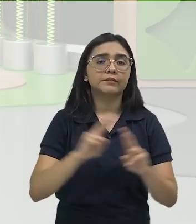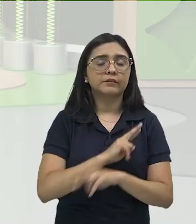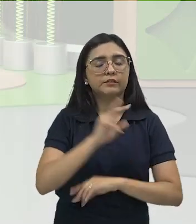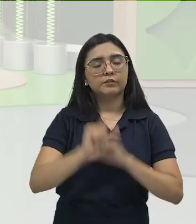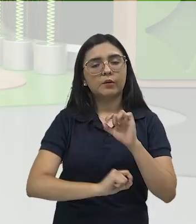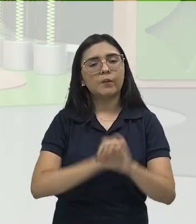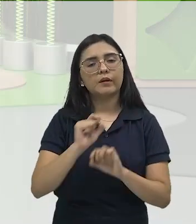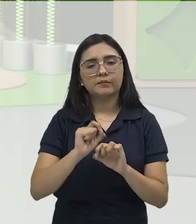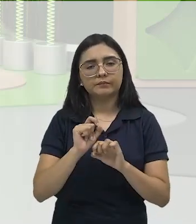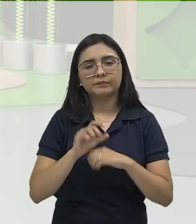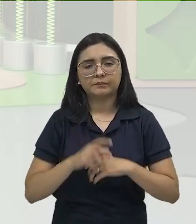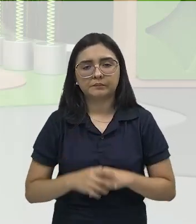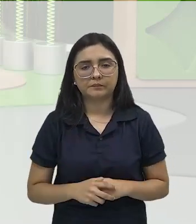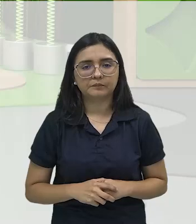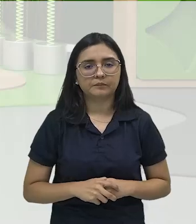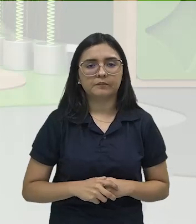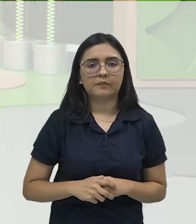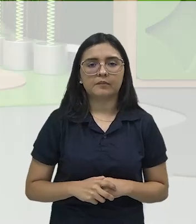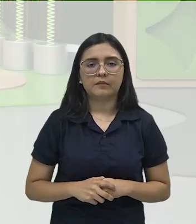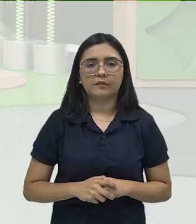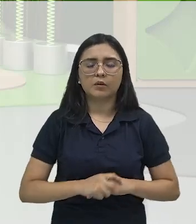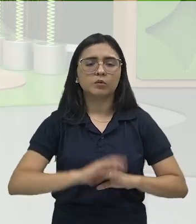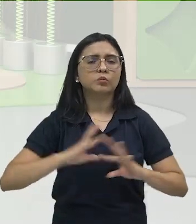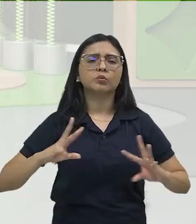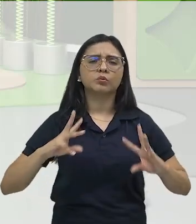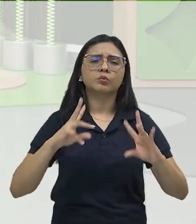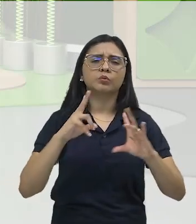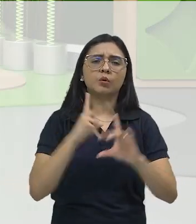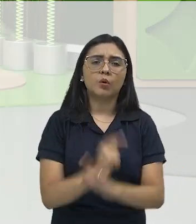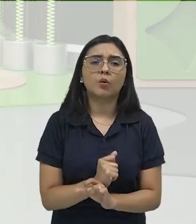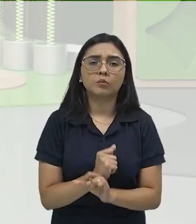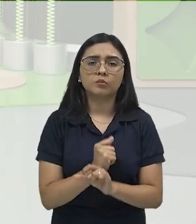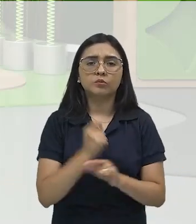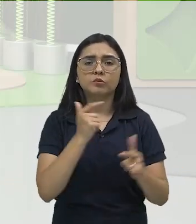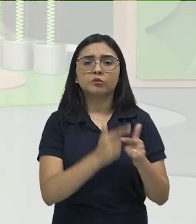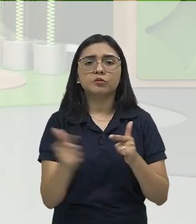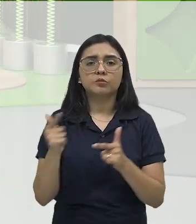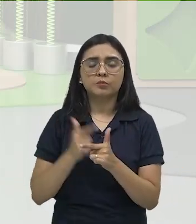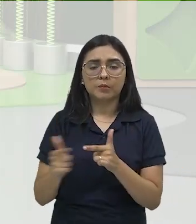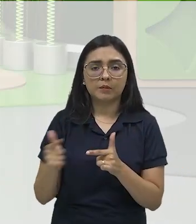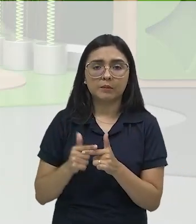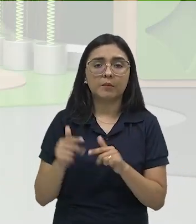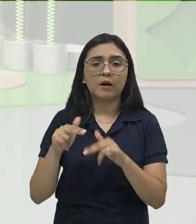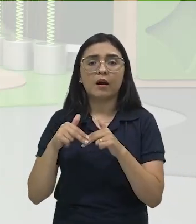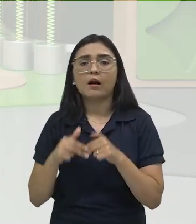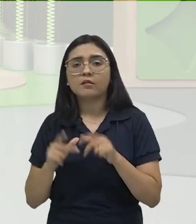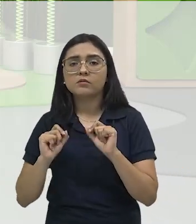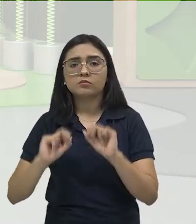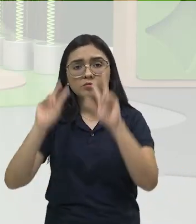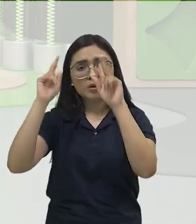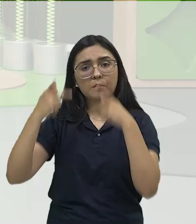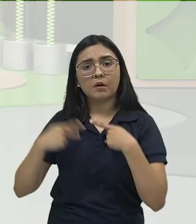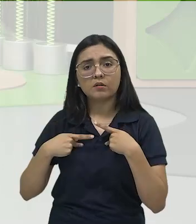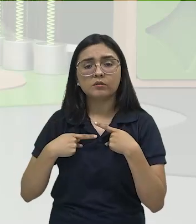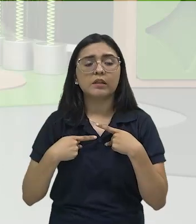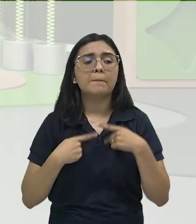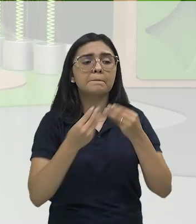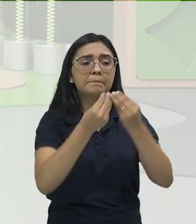relacionadas com todos os problemas que o homem vem causando ao ambiente, certo? Então a gente